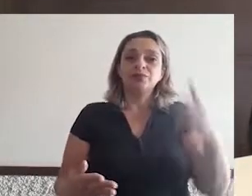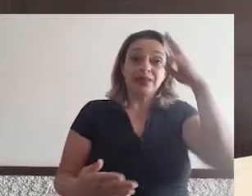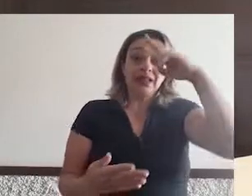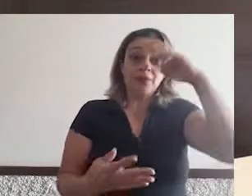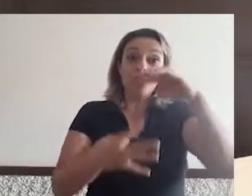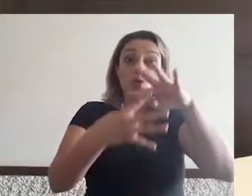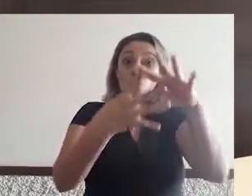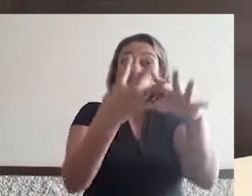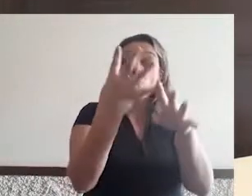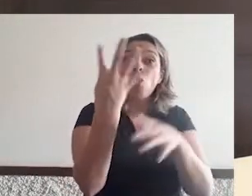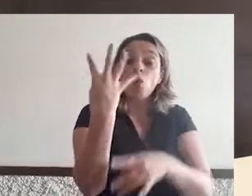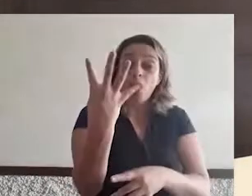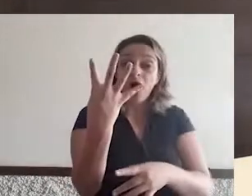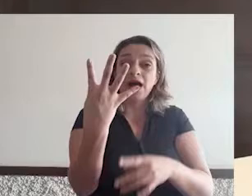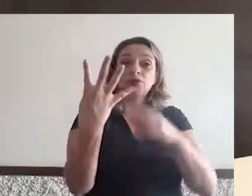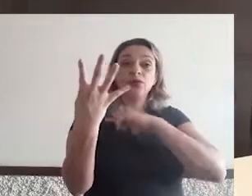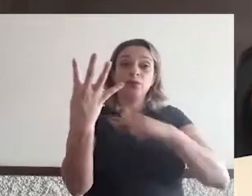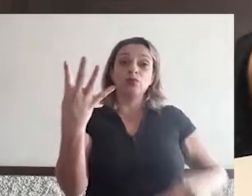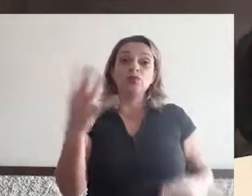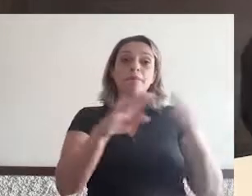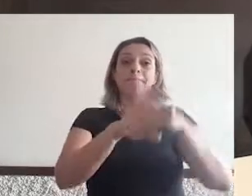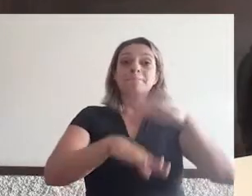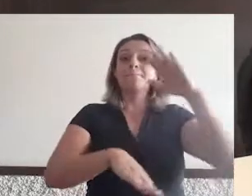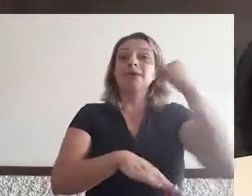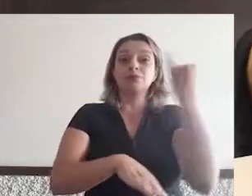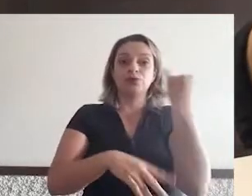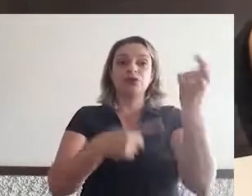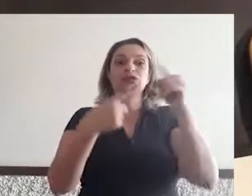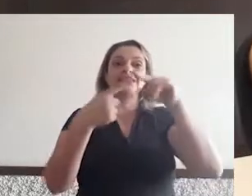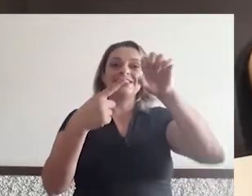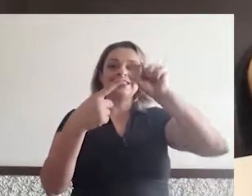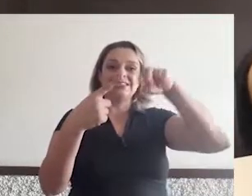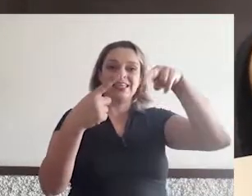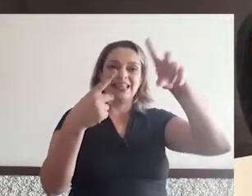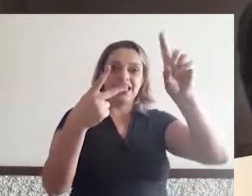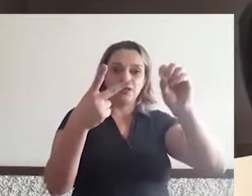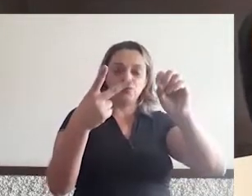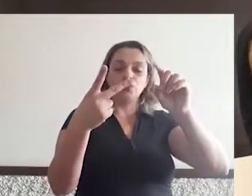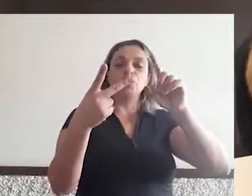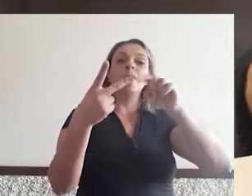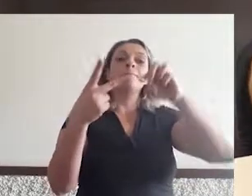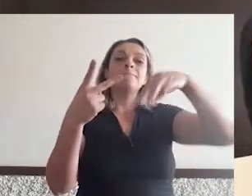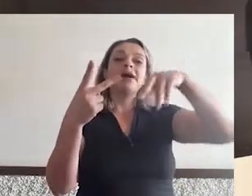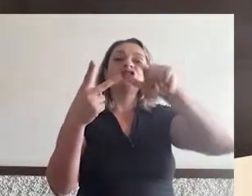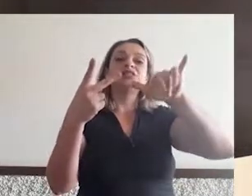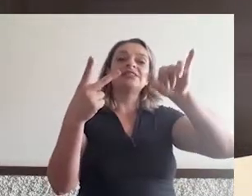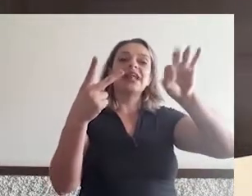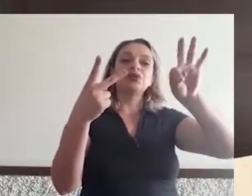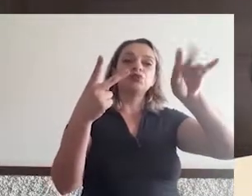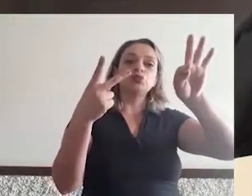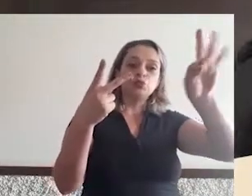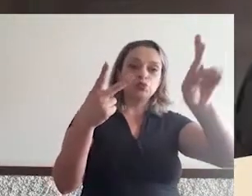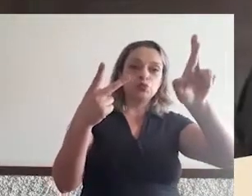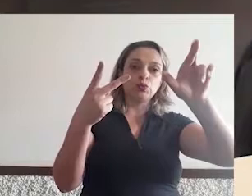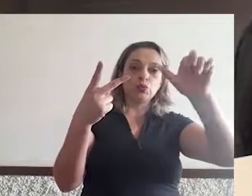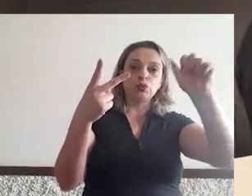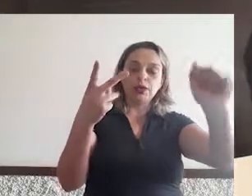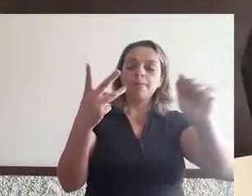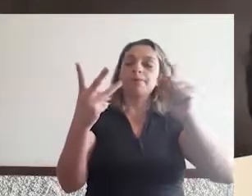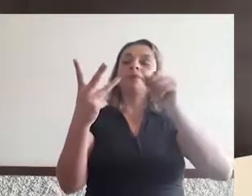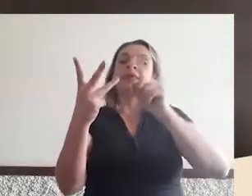Essas são as 4 instituições republicanas mais importantes: Senado, magistraturas, assembleias e o tribunato da